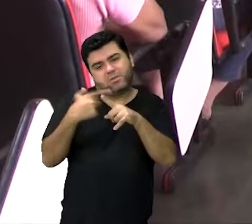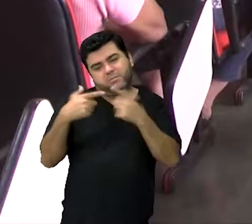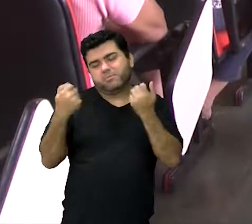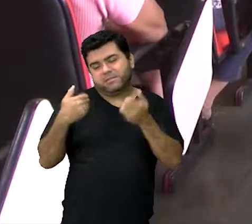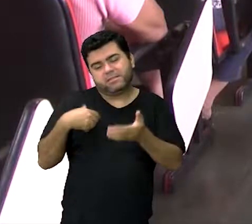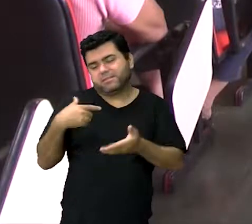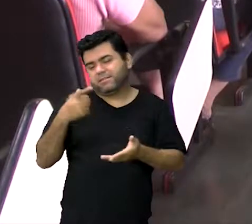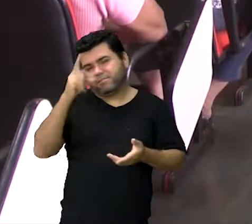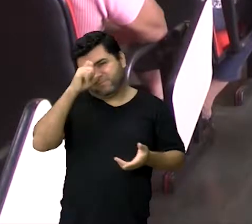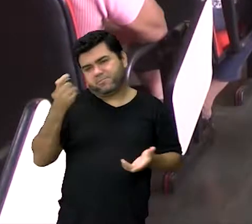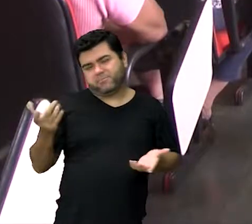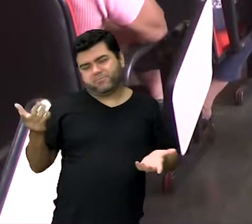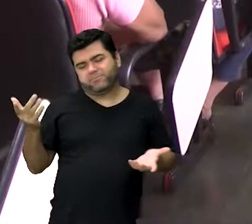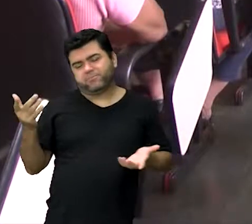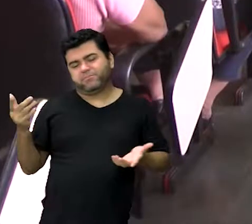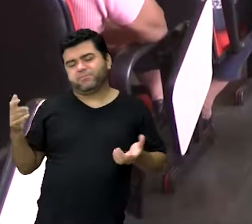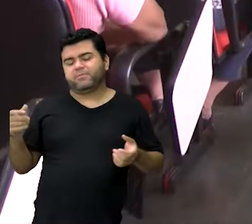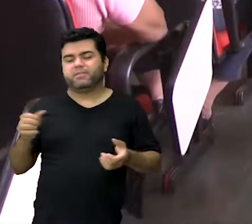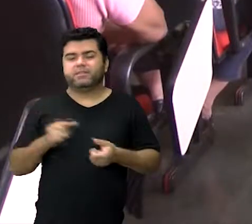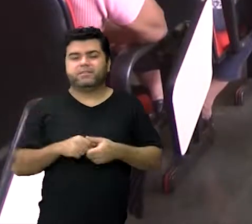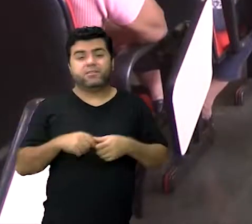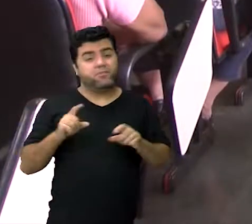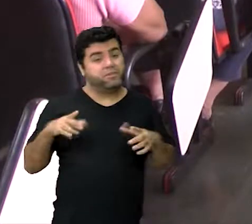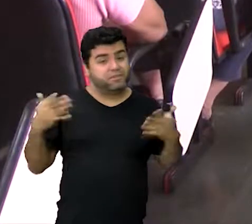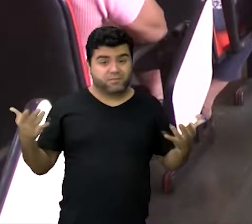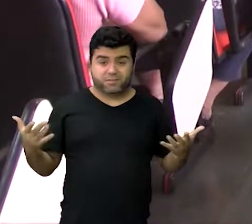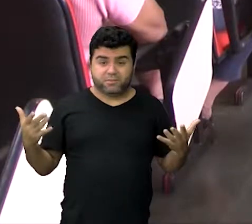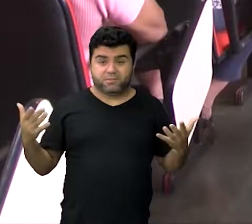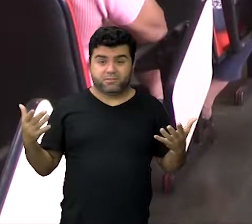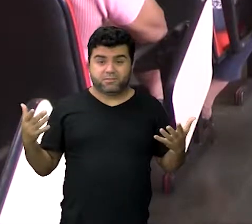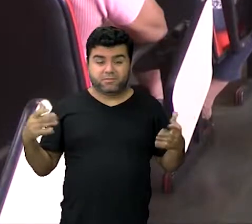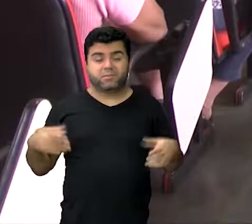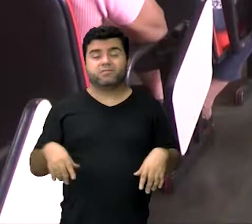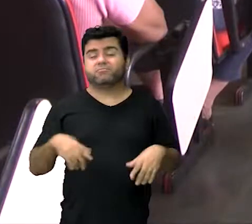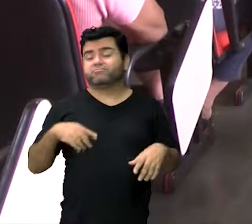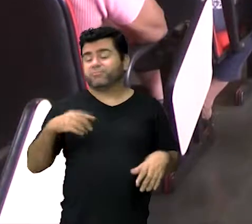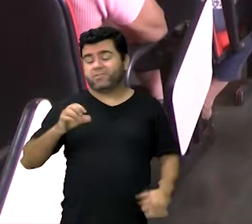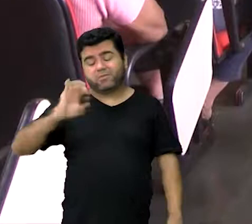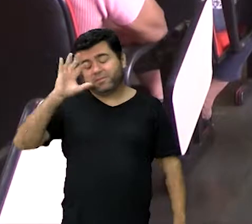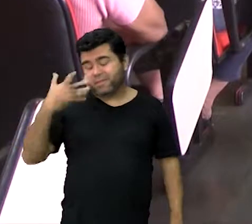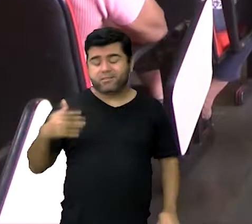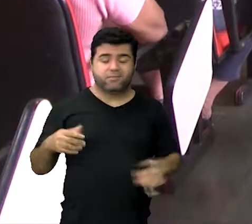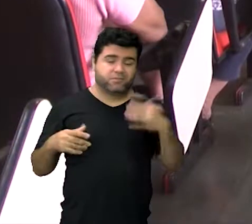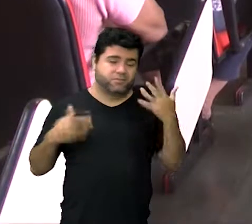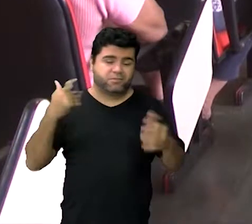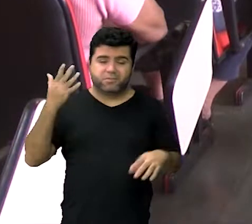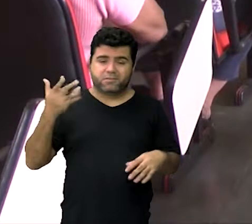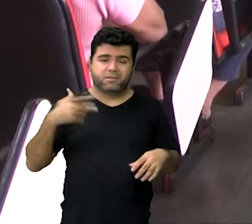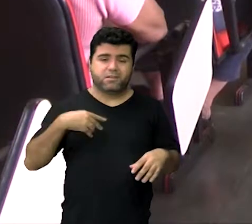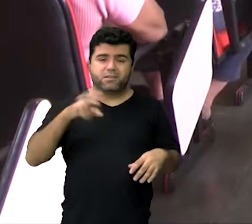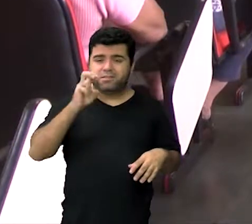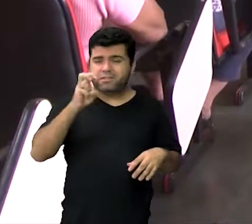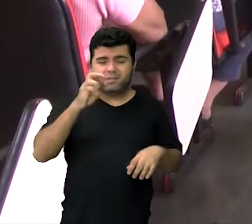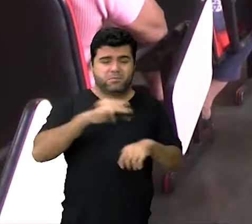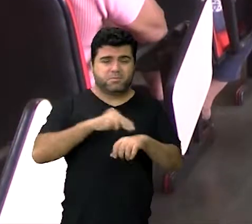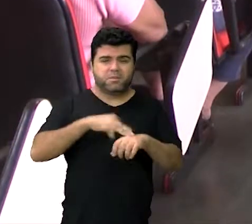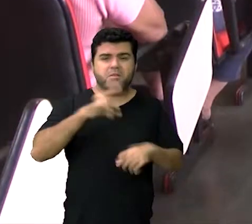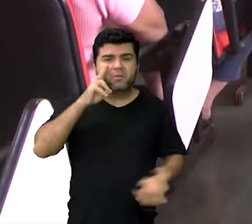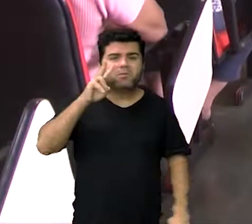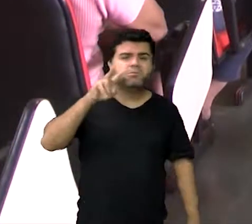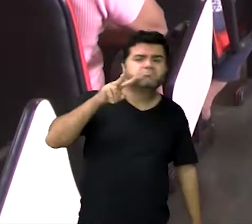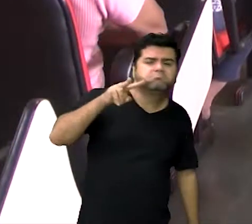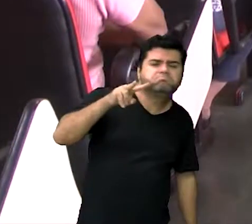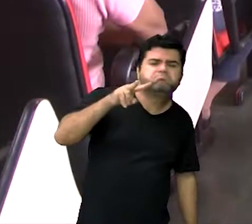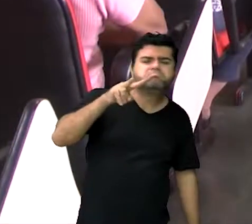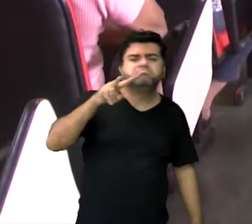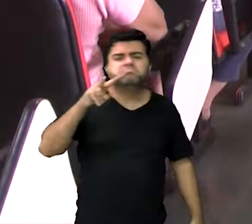médico. Essa foi a situação, gente. Então, assim, são vários rounds, né? A consulta não durou 5 minutos, ele olhou, sabe, o ouvido do meu